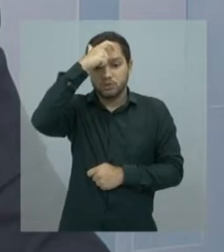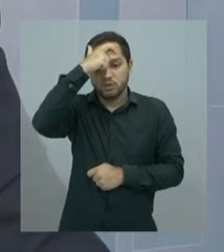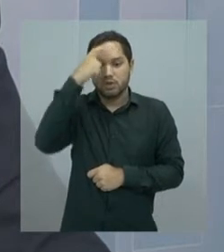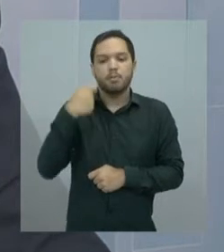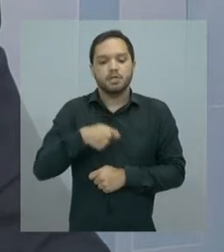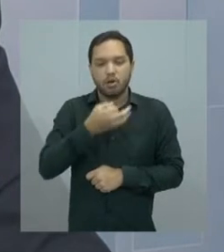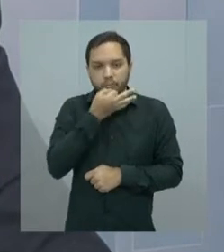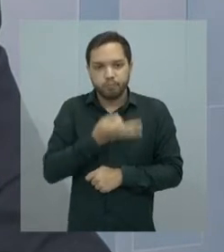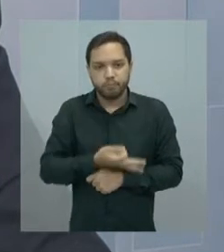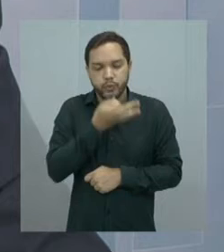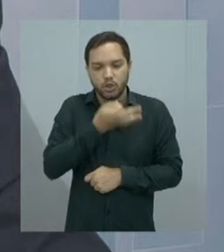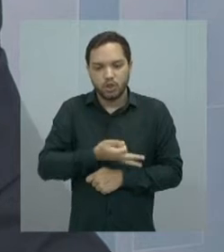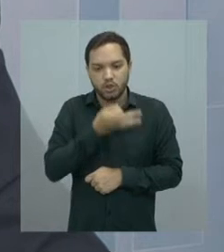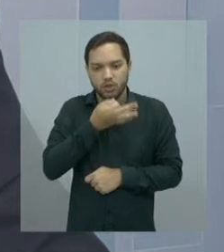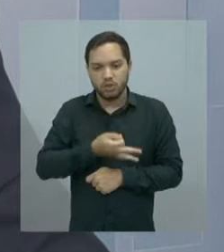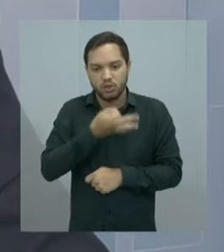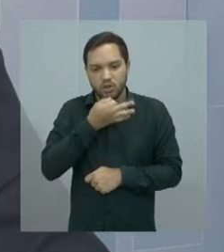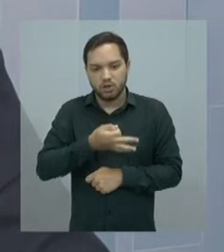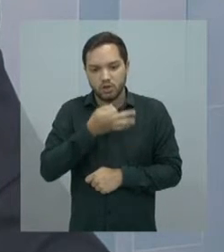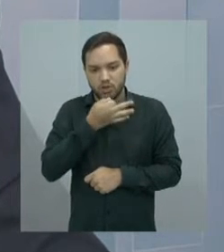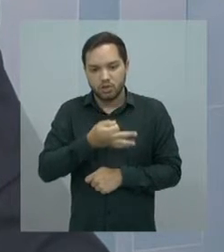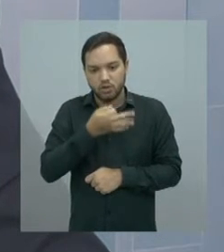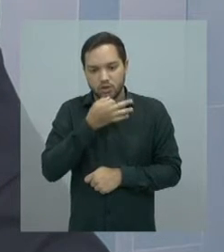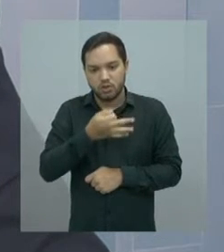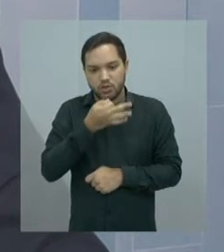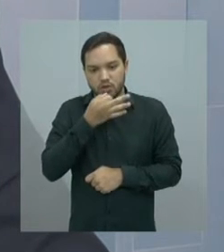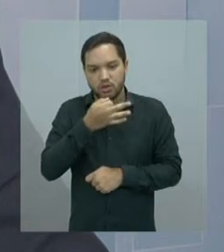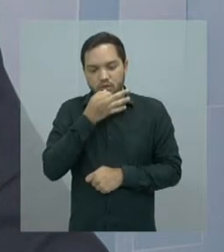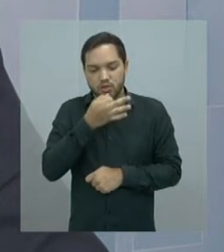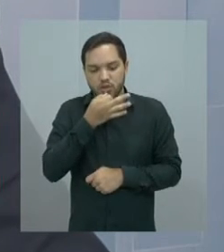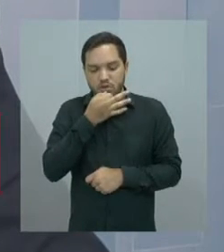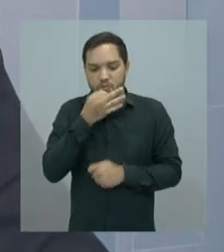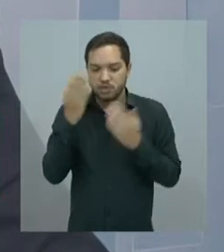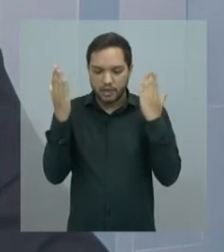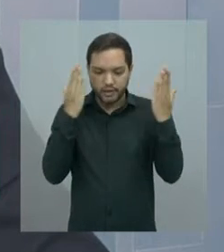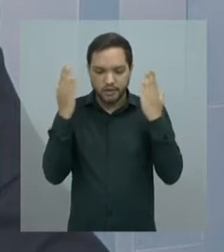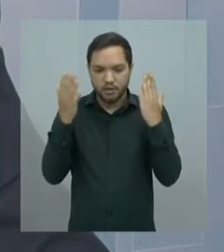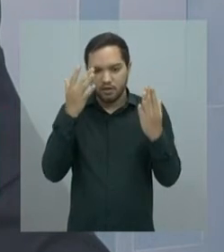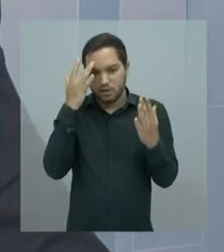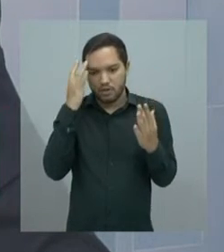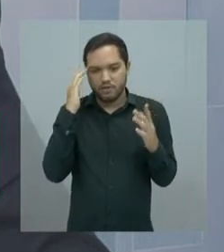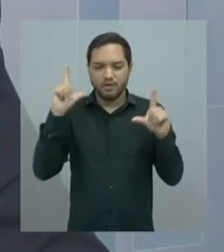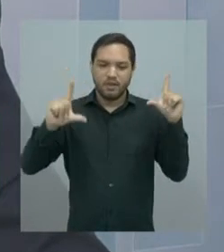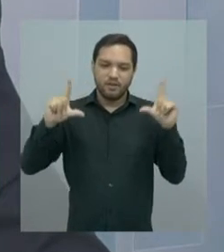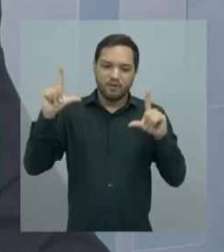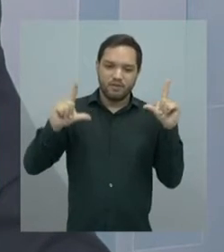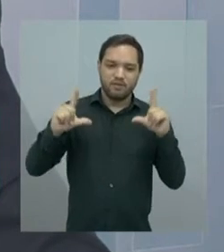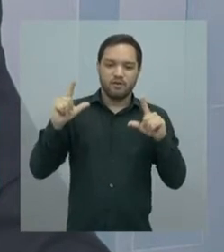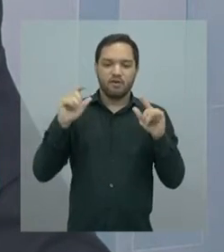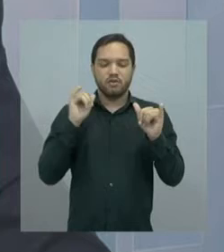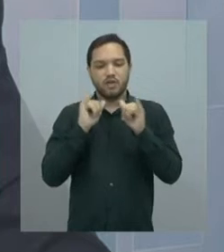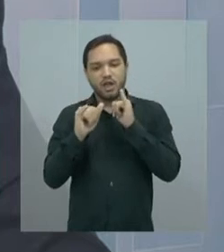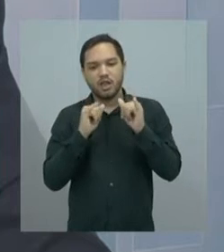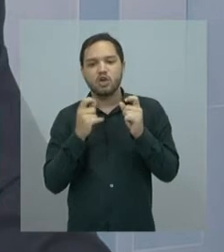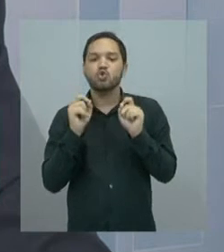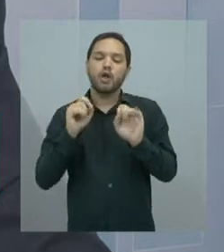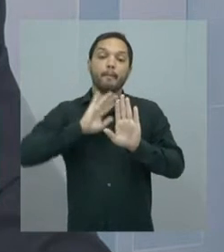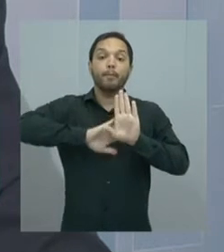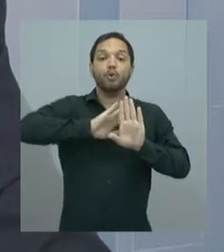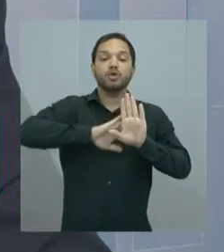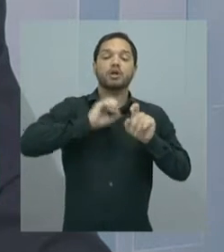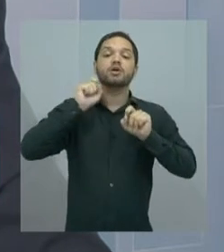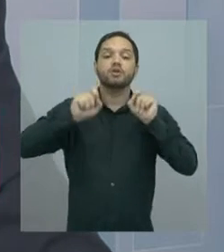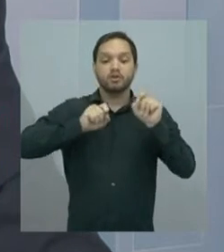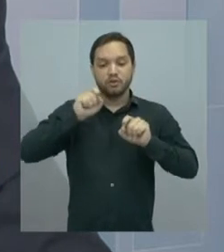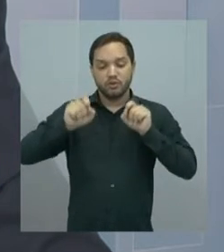crítico com o que se vê nas mídias sociais, com o interesse que está por trás disso. E quando se